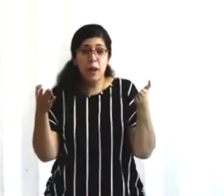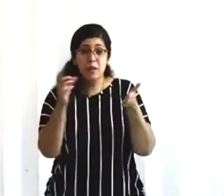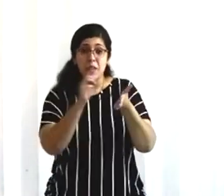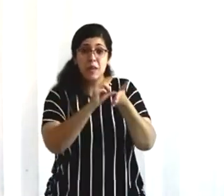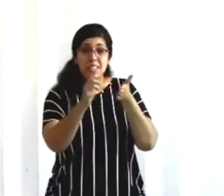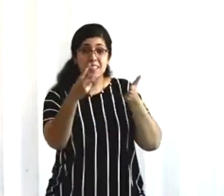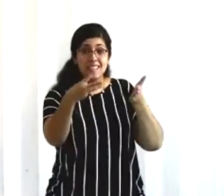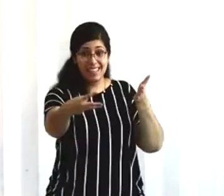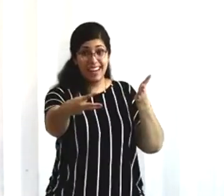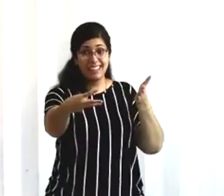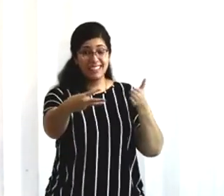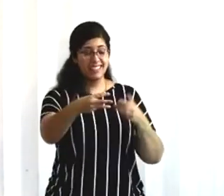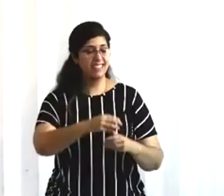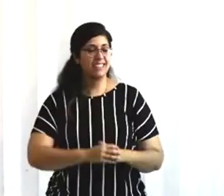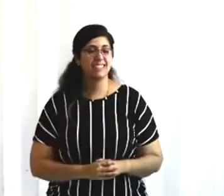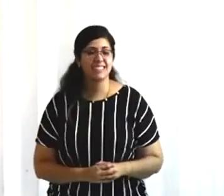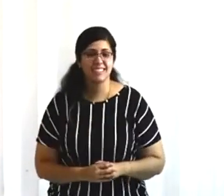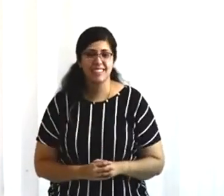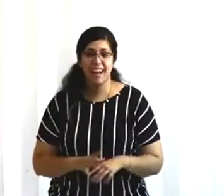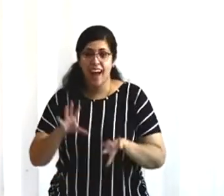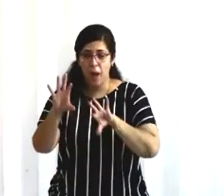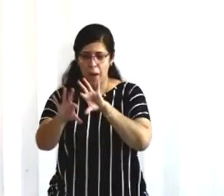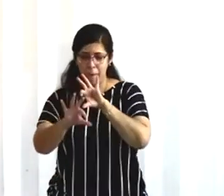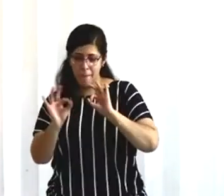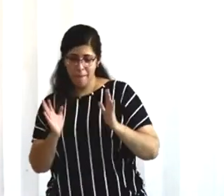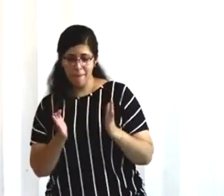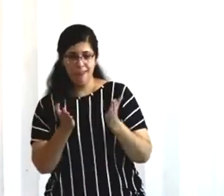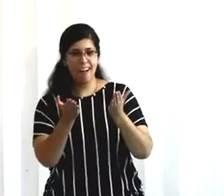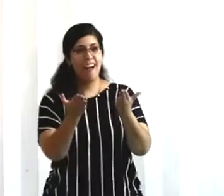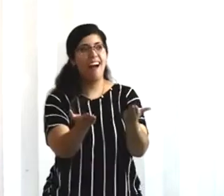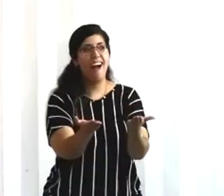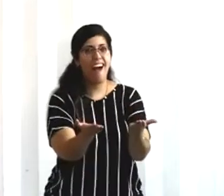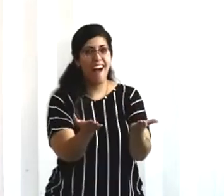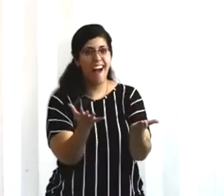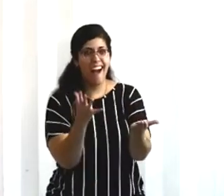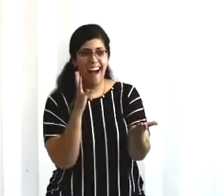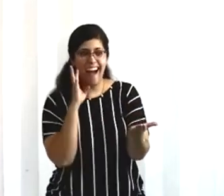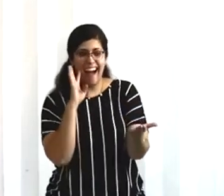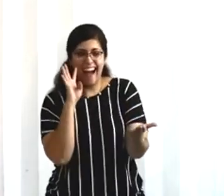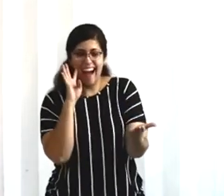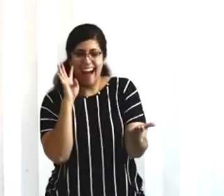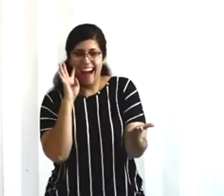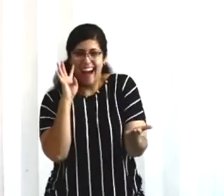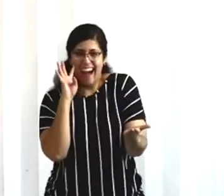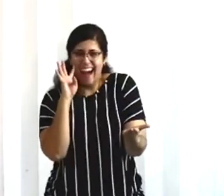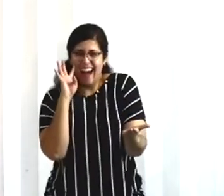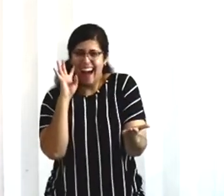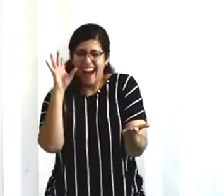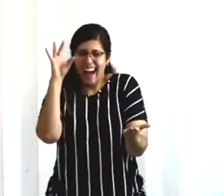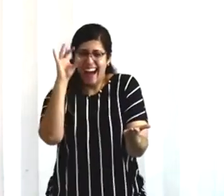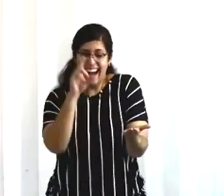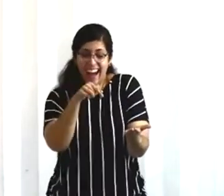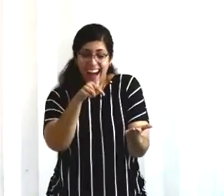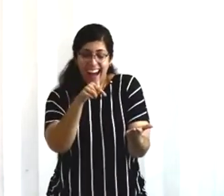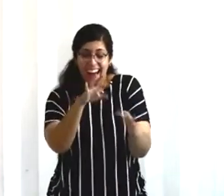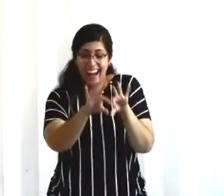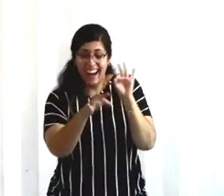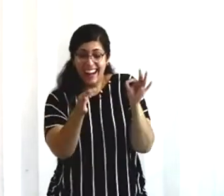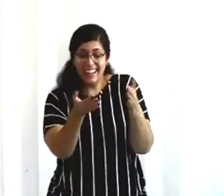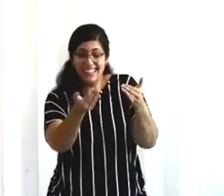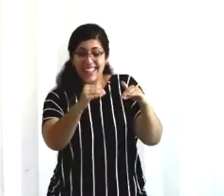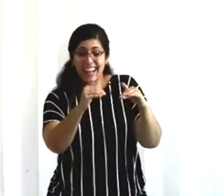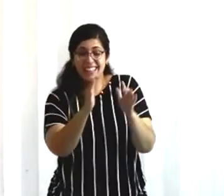a alegria do grande presente que nós recebemos. Essa alegria de fato aponta para as